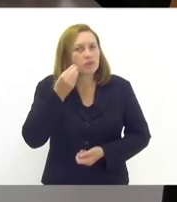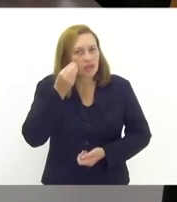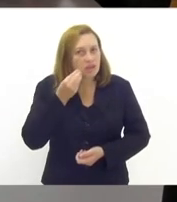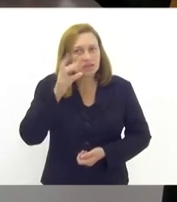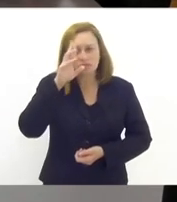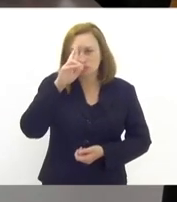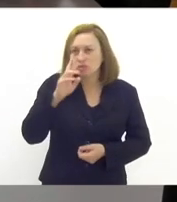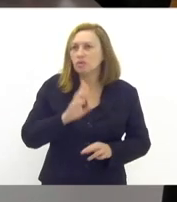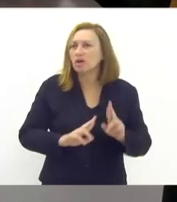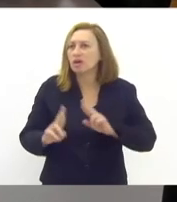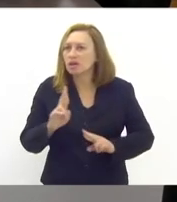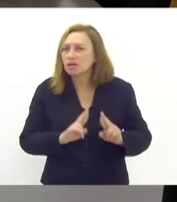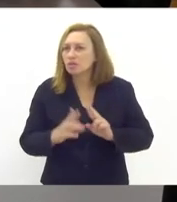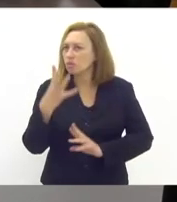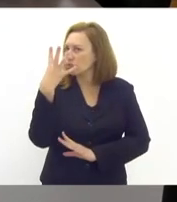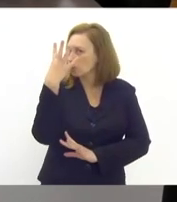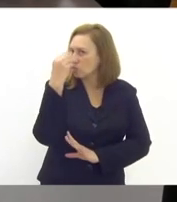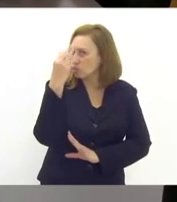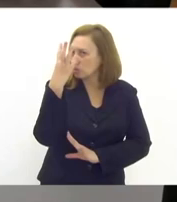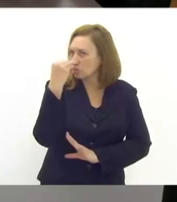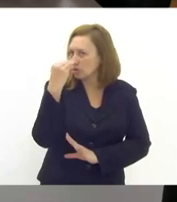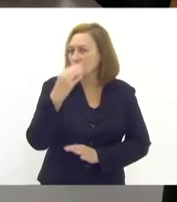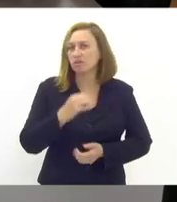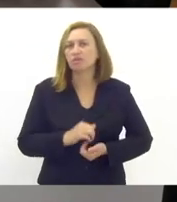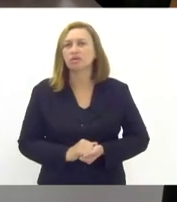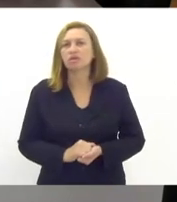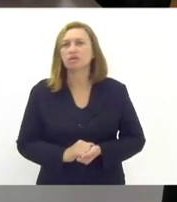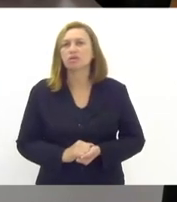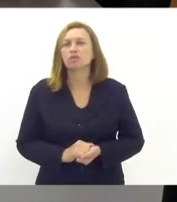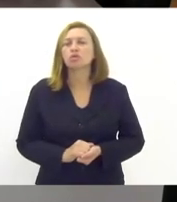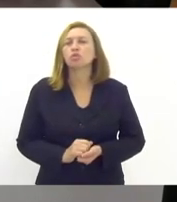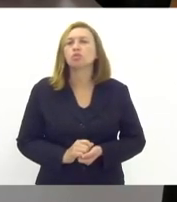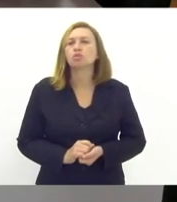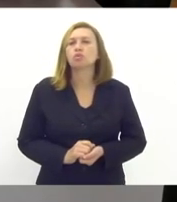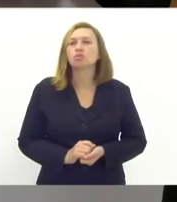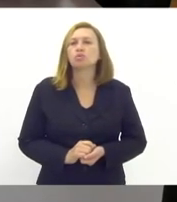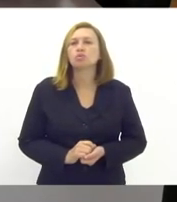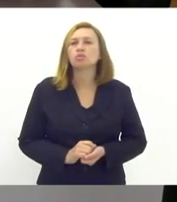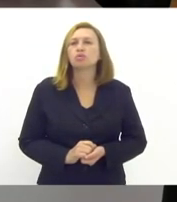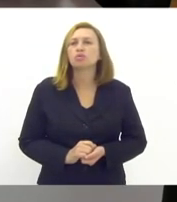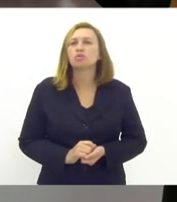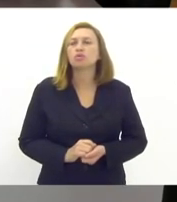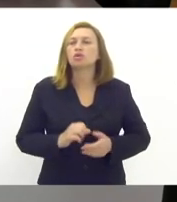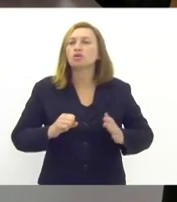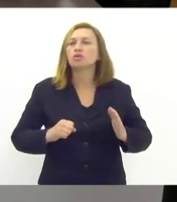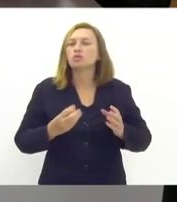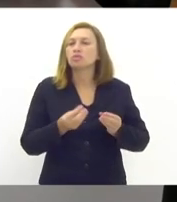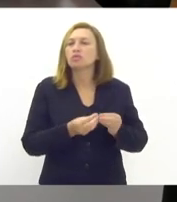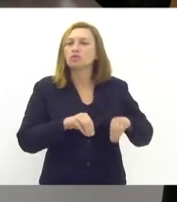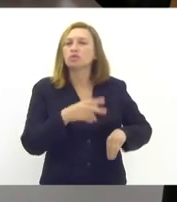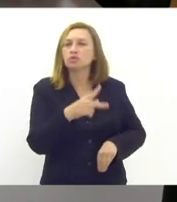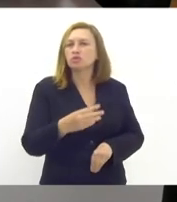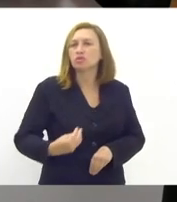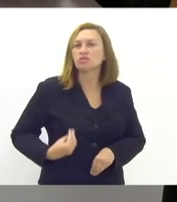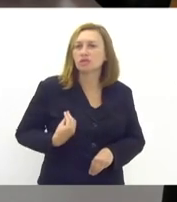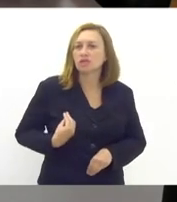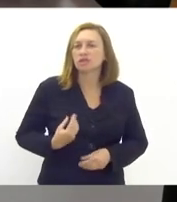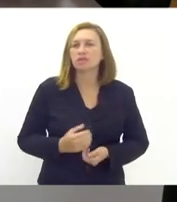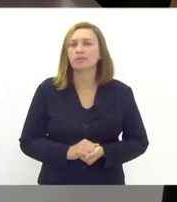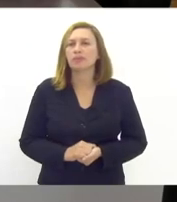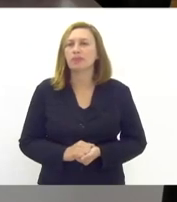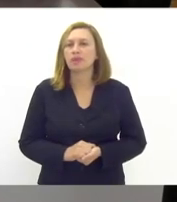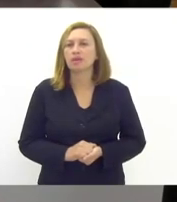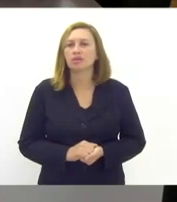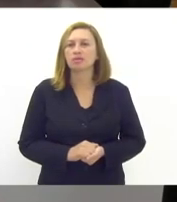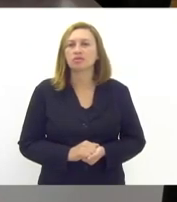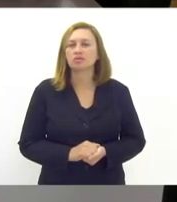com relação a um reconhecimento fotográfico e o que isso impactou na sua vida, inclusive diante